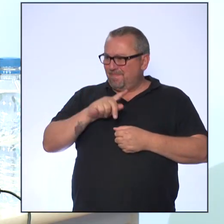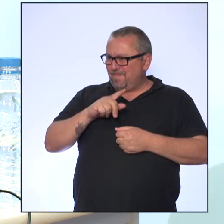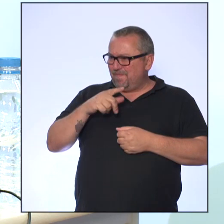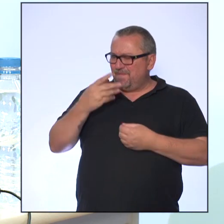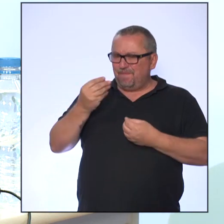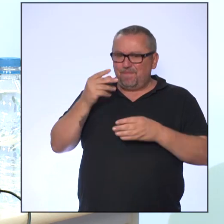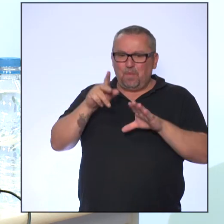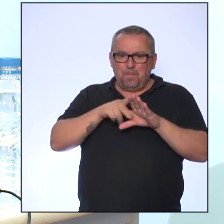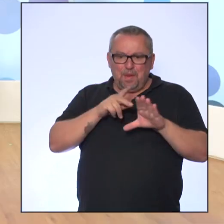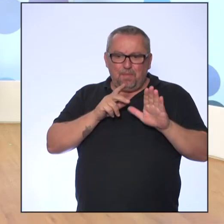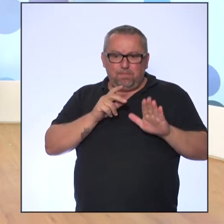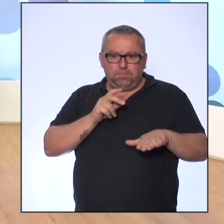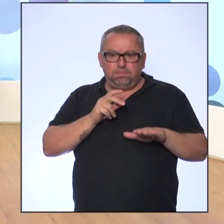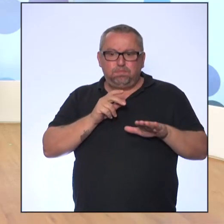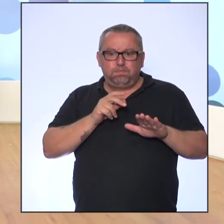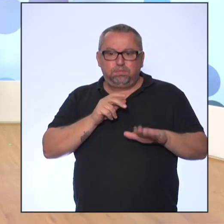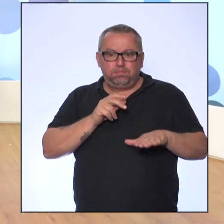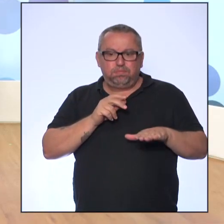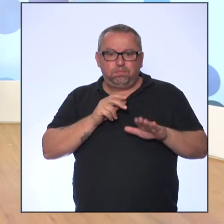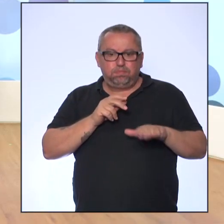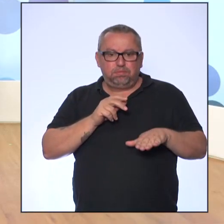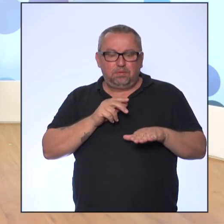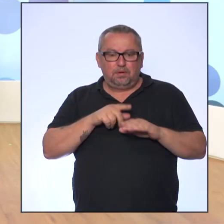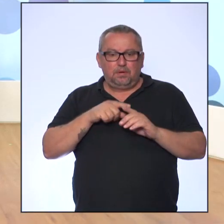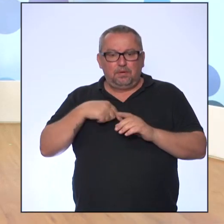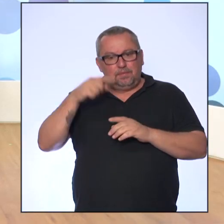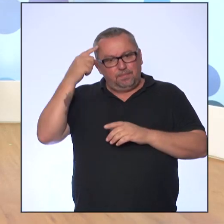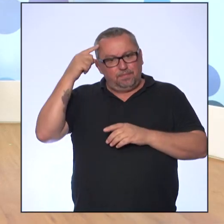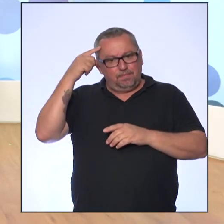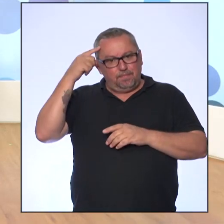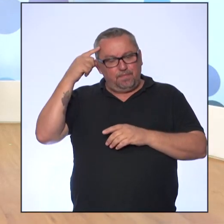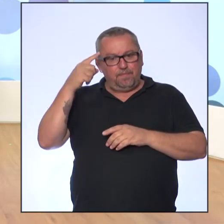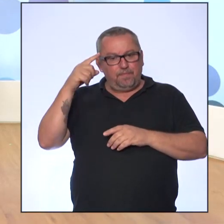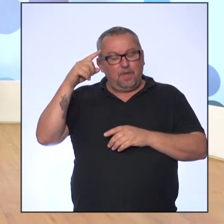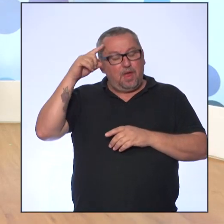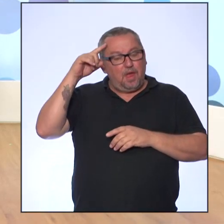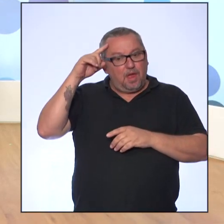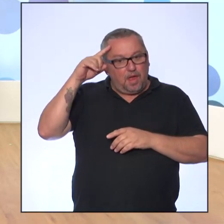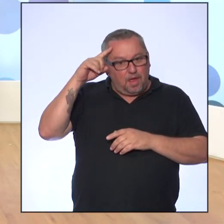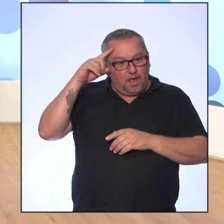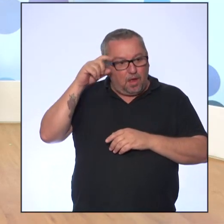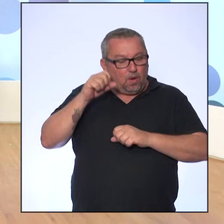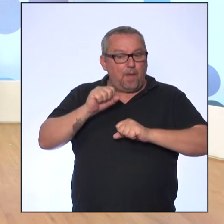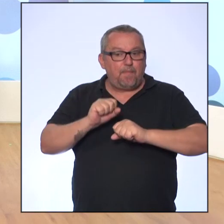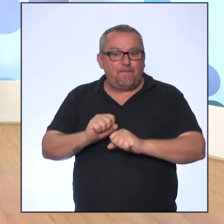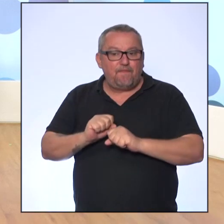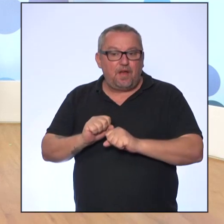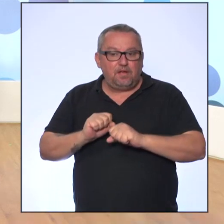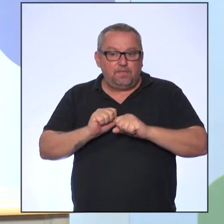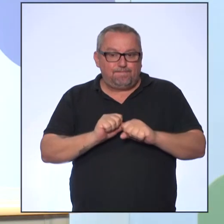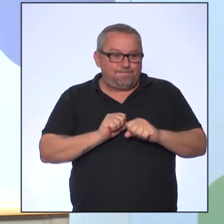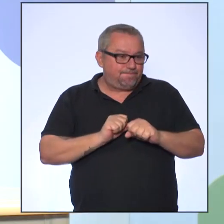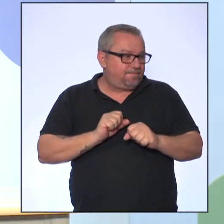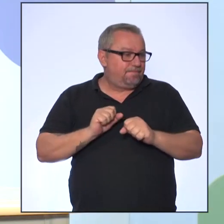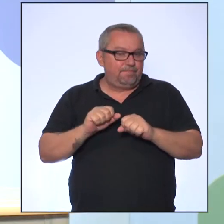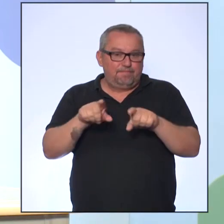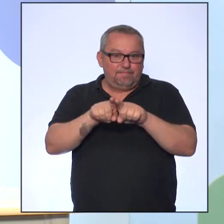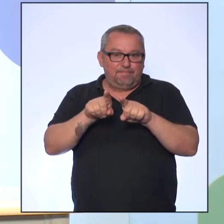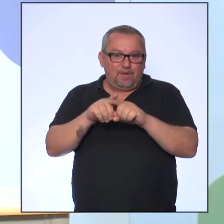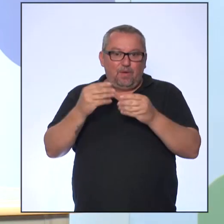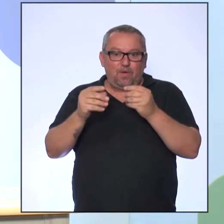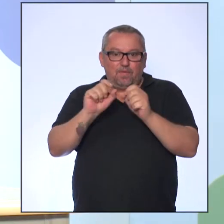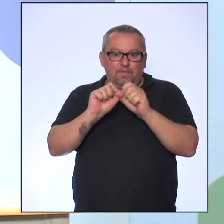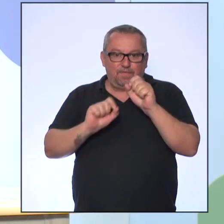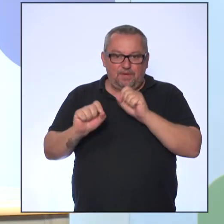quando eu penso em ritmo, assim, pulsação de música, eu lembro muito do funk. Estou certa em pensar assim? Está certa sim,